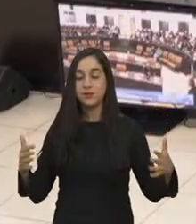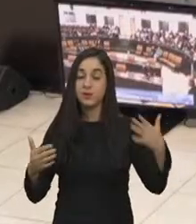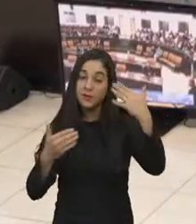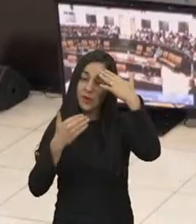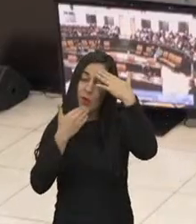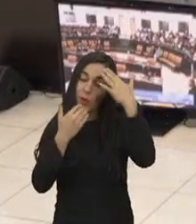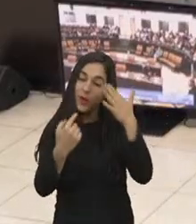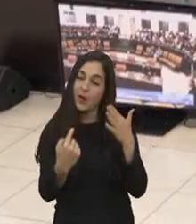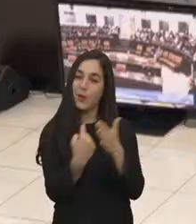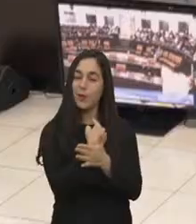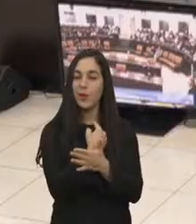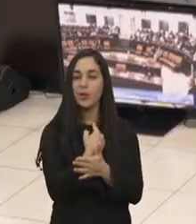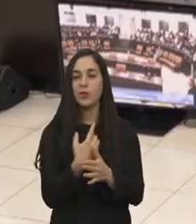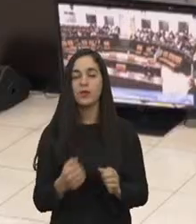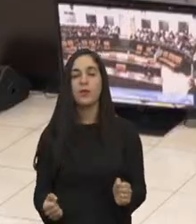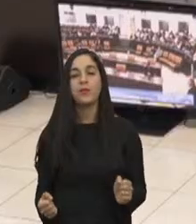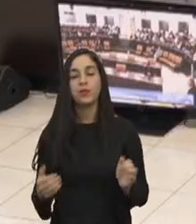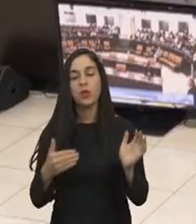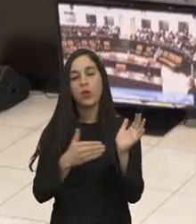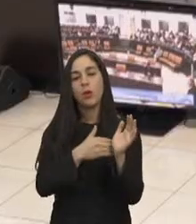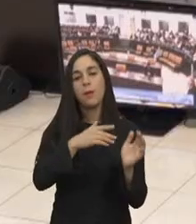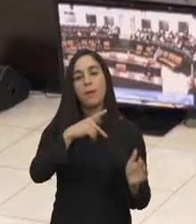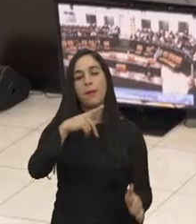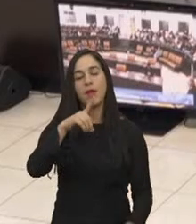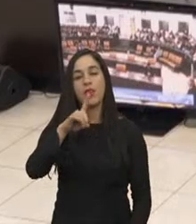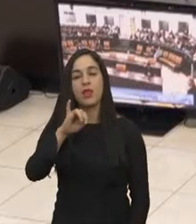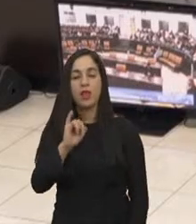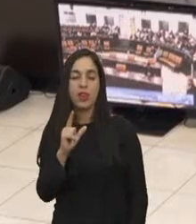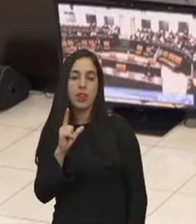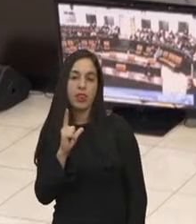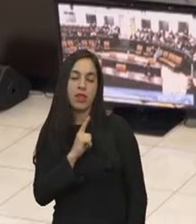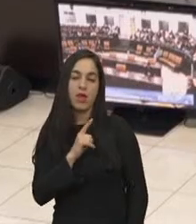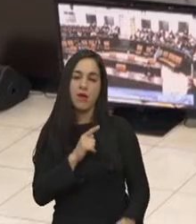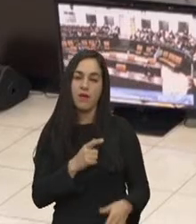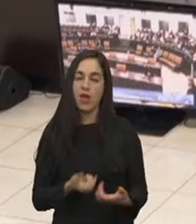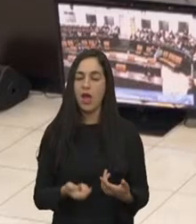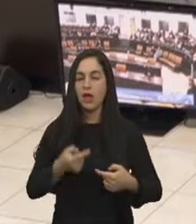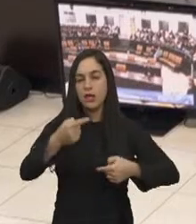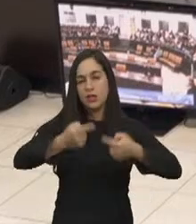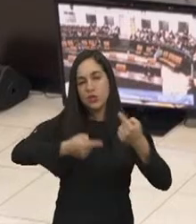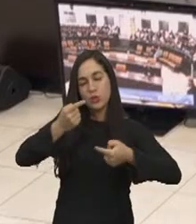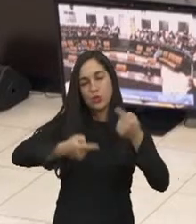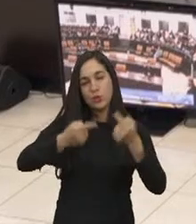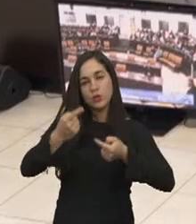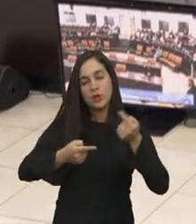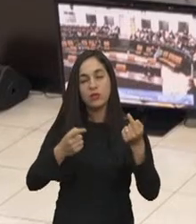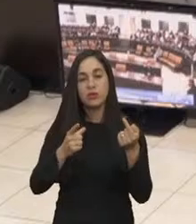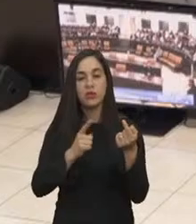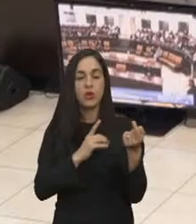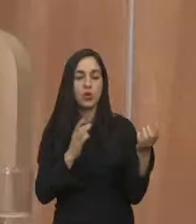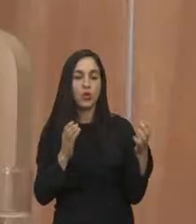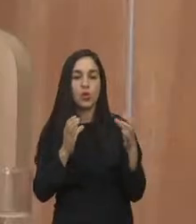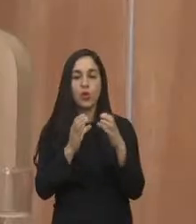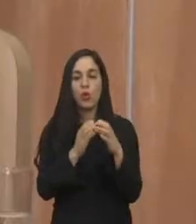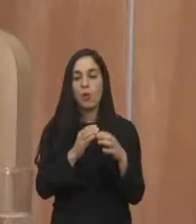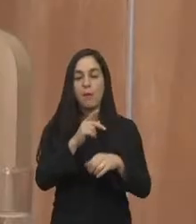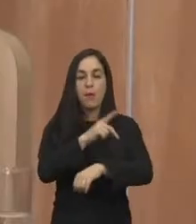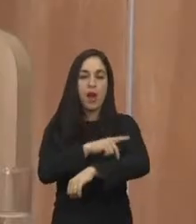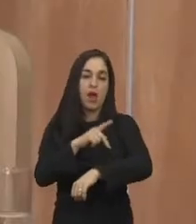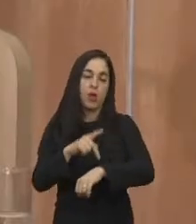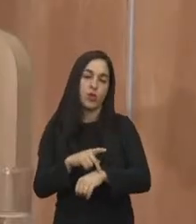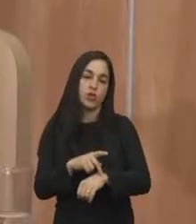Obrigado pela pergunta. No último PDI, a gente teve bastante discussão sobre fechar uma turma da pedagogia, deixar só